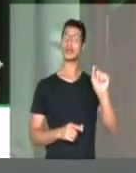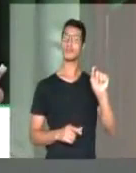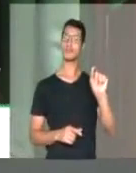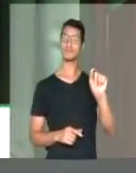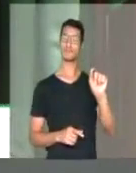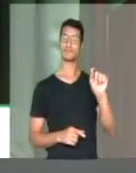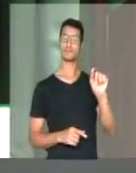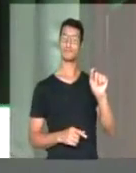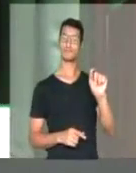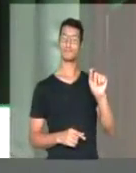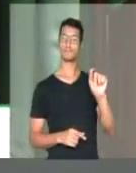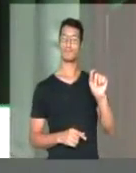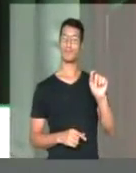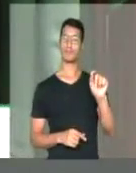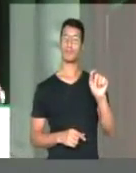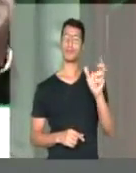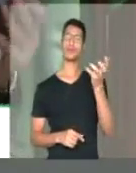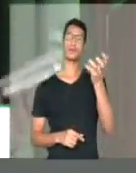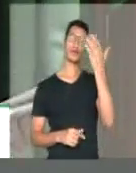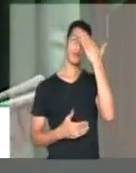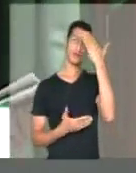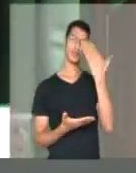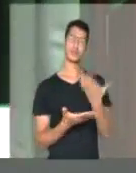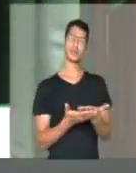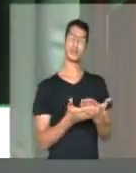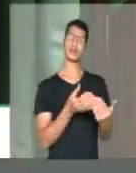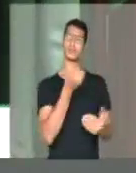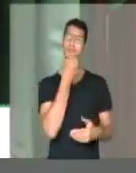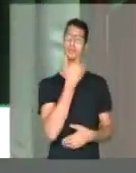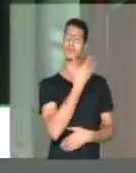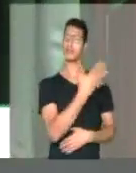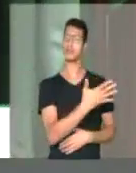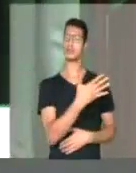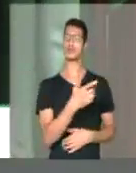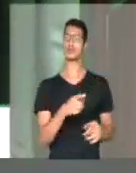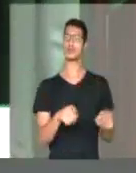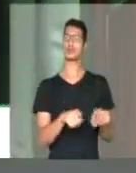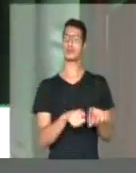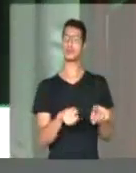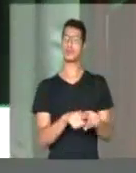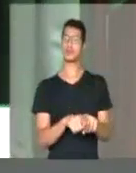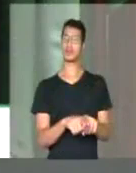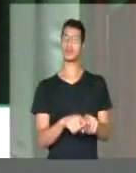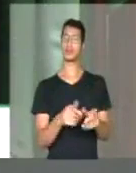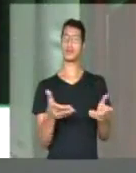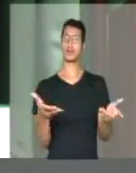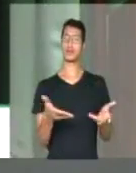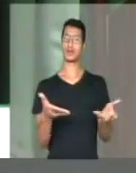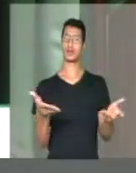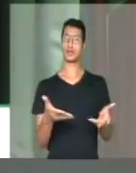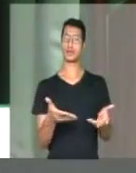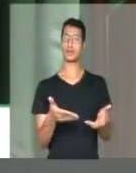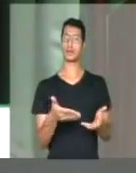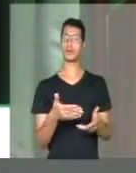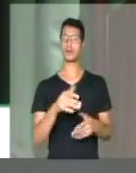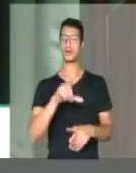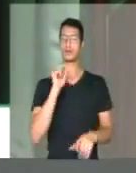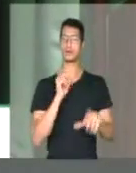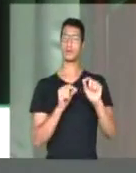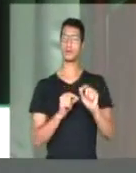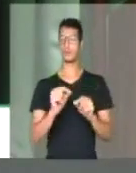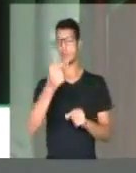que quero acreditar na boa-fé, tentando garantir uma